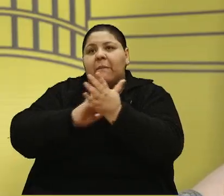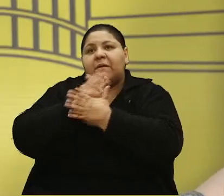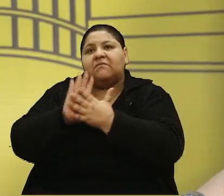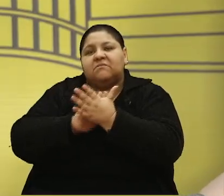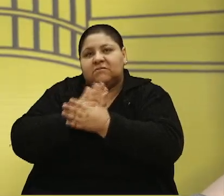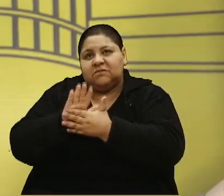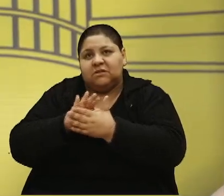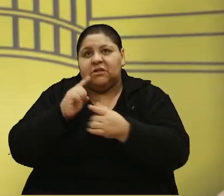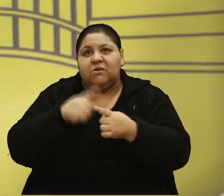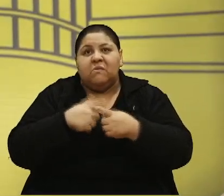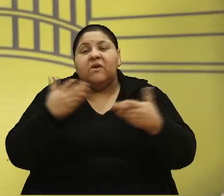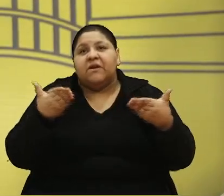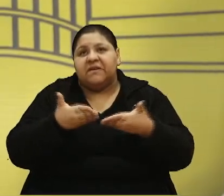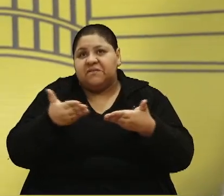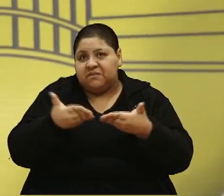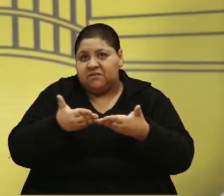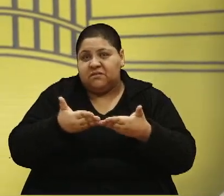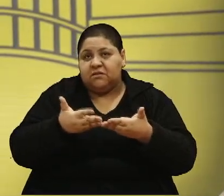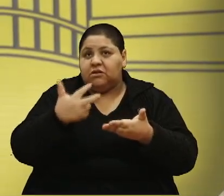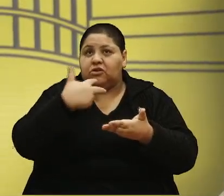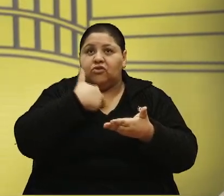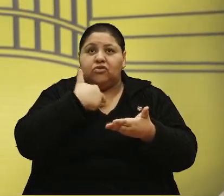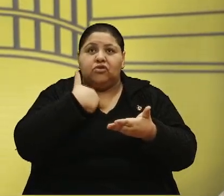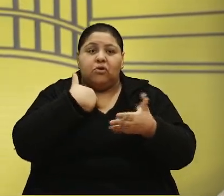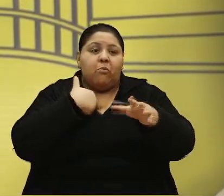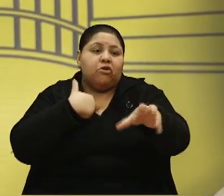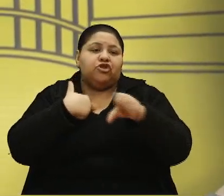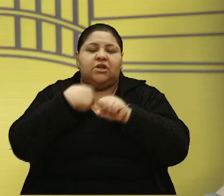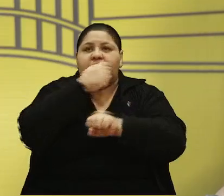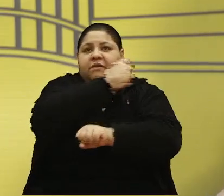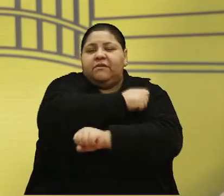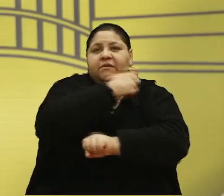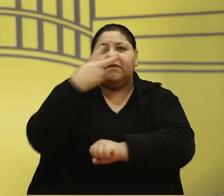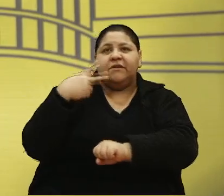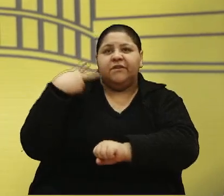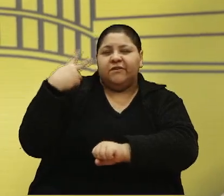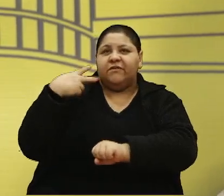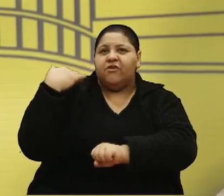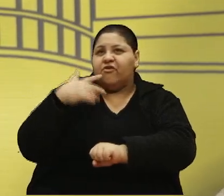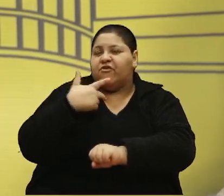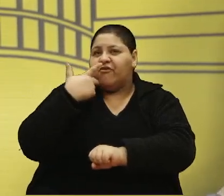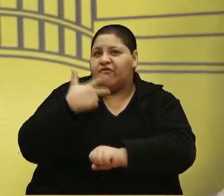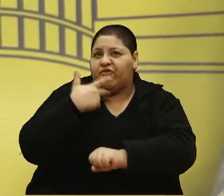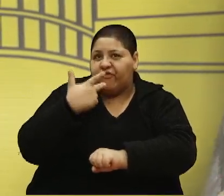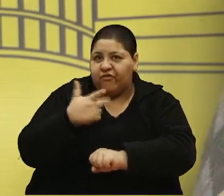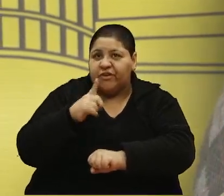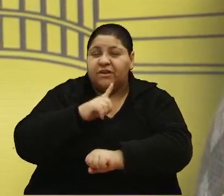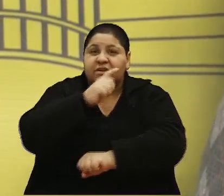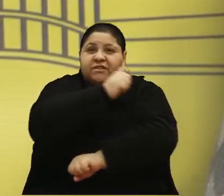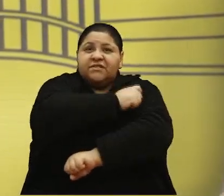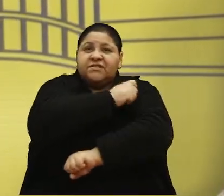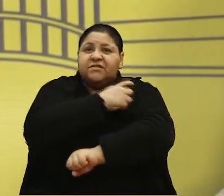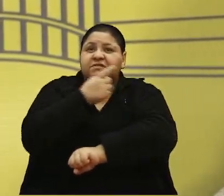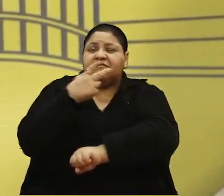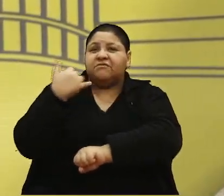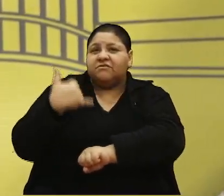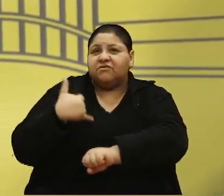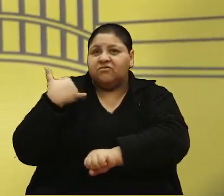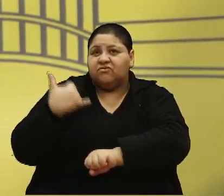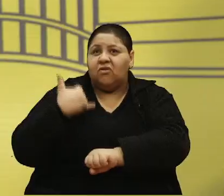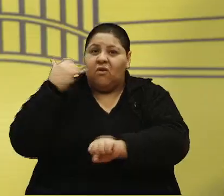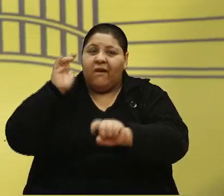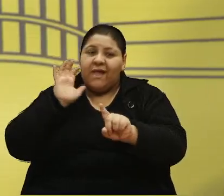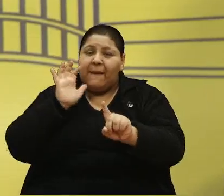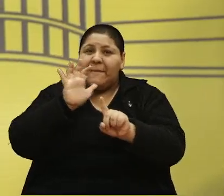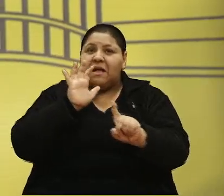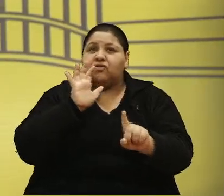Porque agora tu não pode mais tirar aluno. A vereadora Andressa comentou, teve uma aluna de 12 anos que